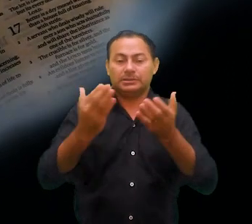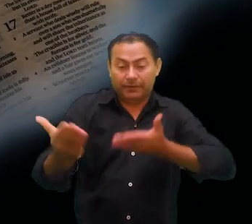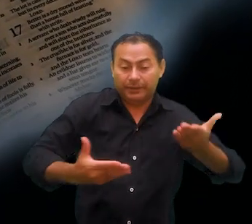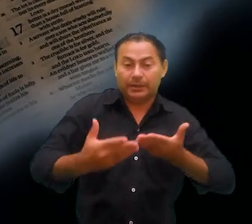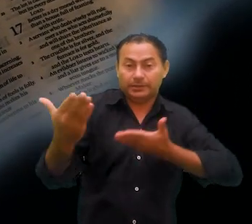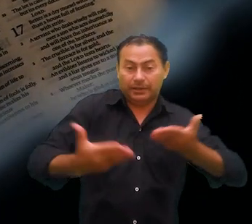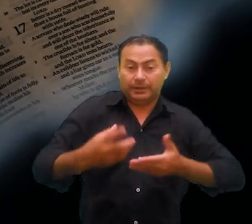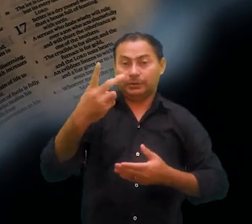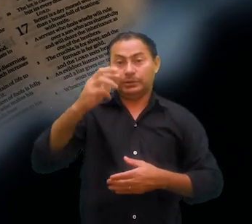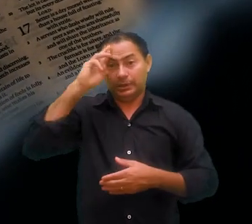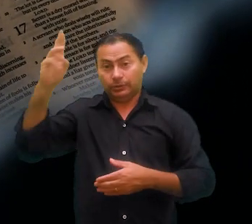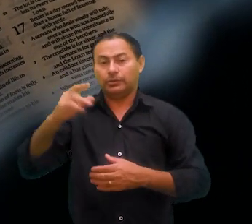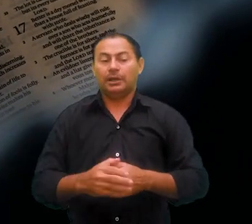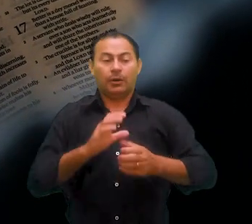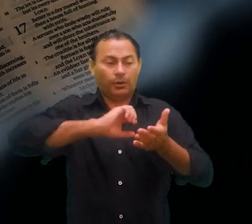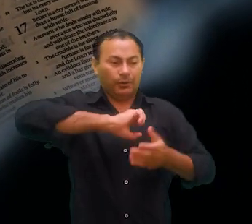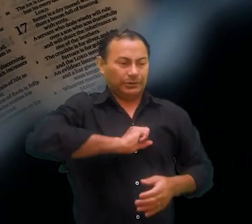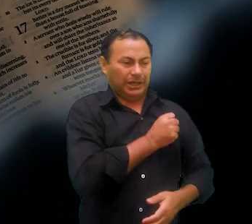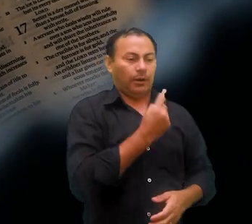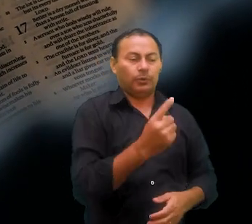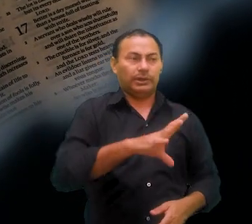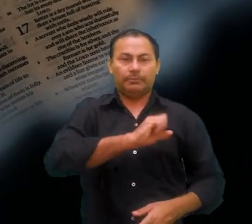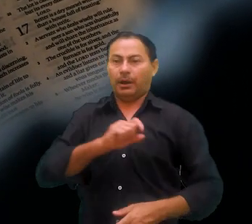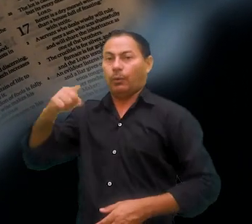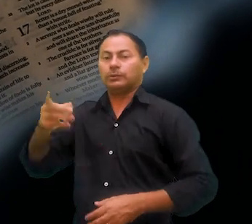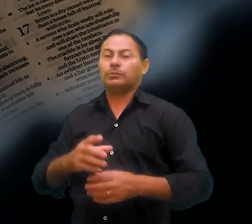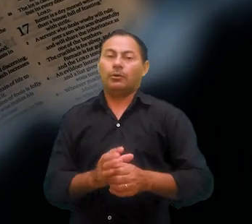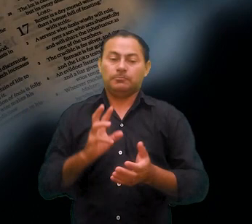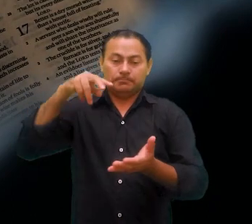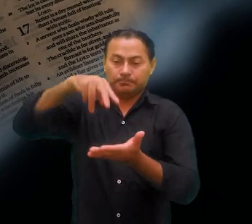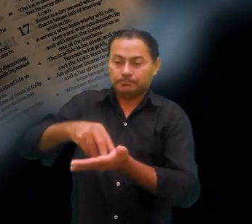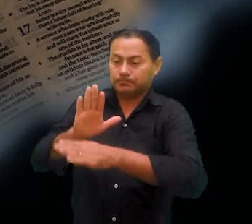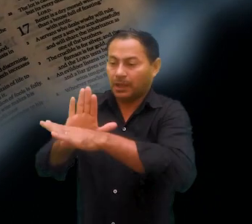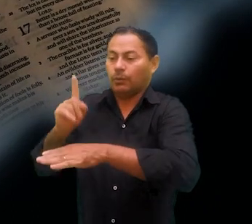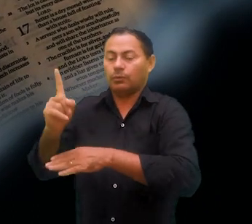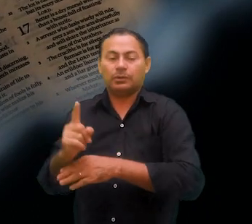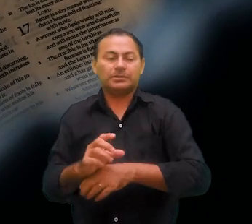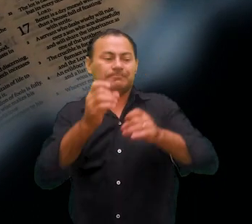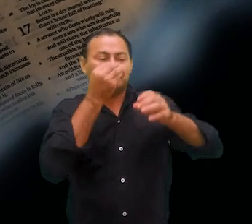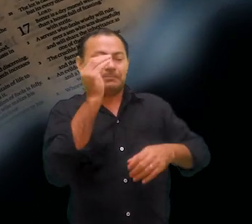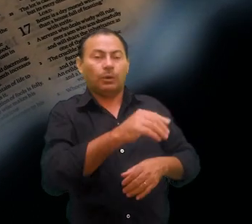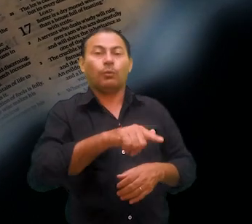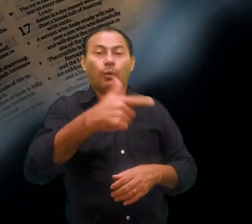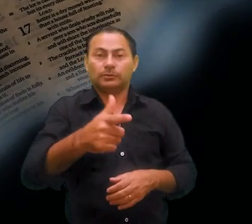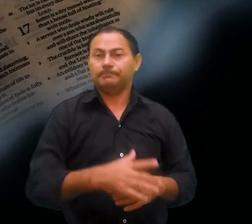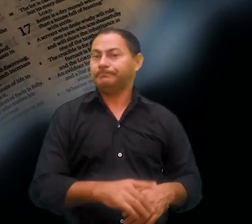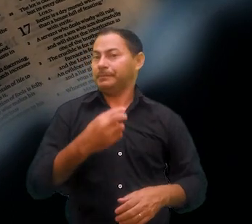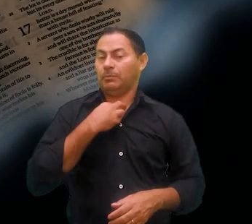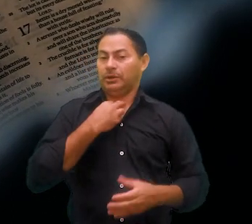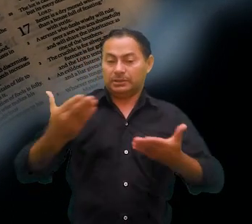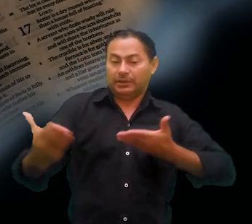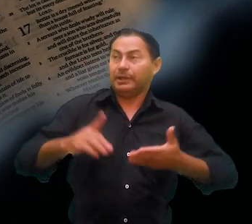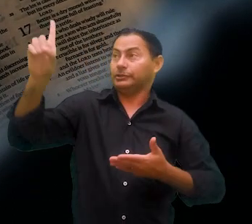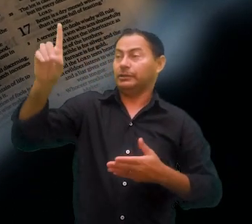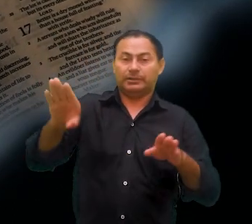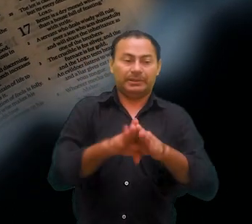servir a dois senhores, pois odiará um e amará o outro, ou se dedicará a um e desprezará o outro. Vocês